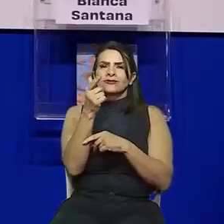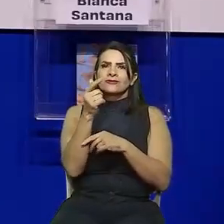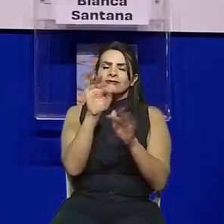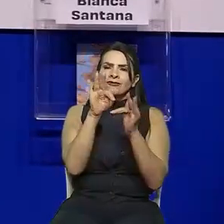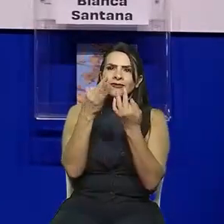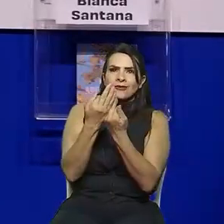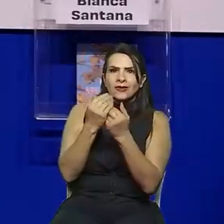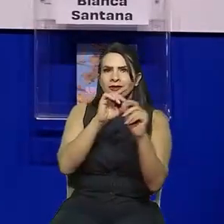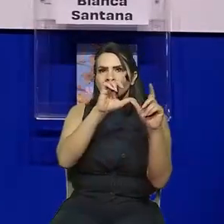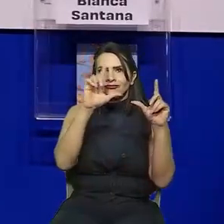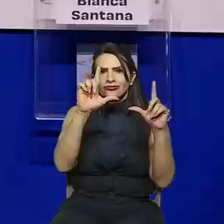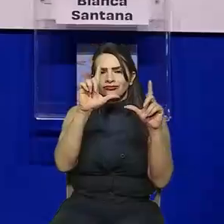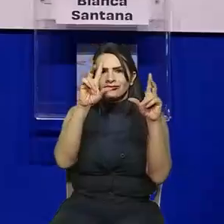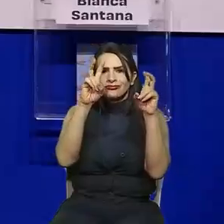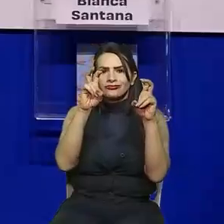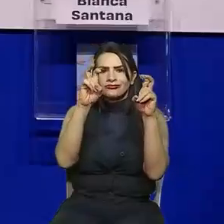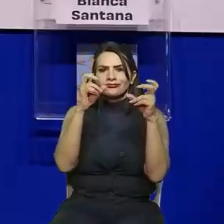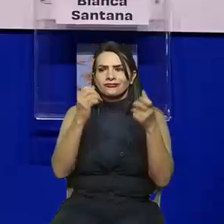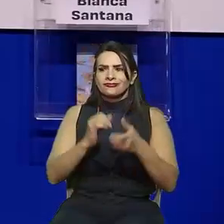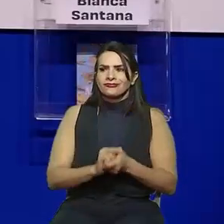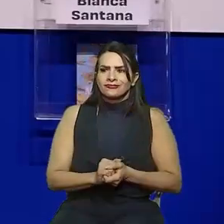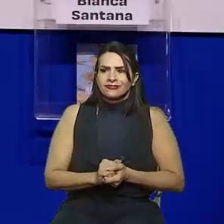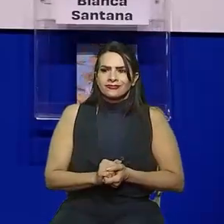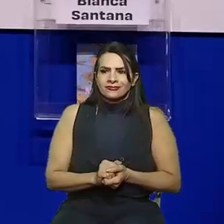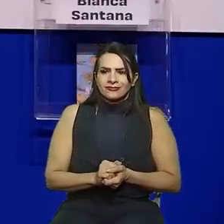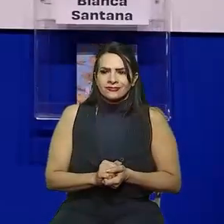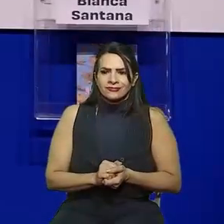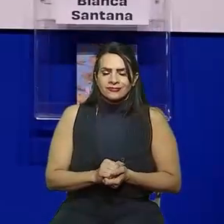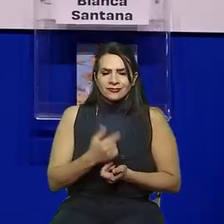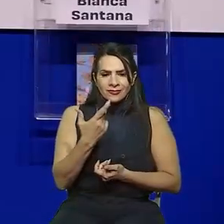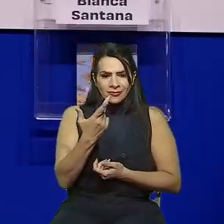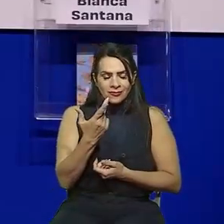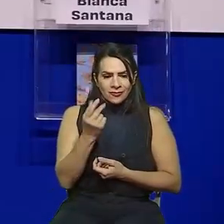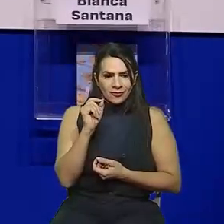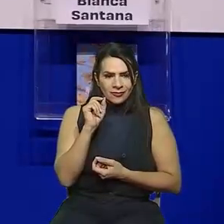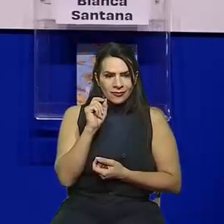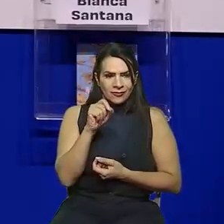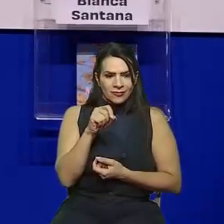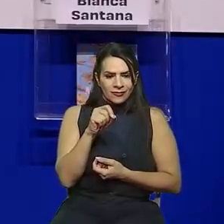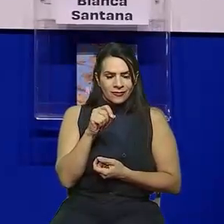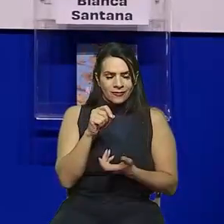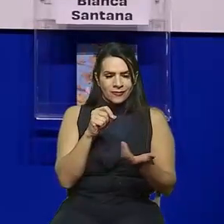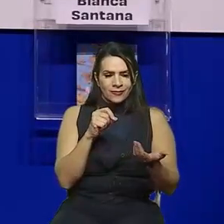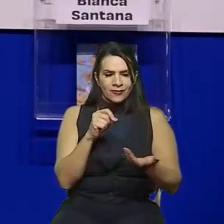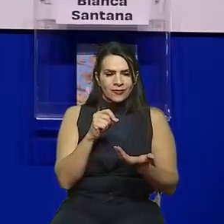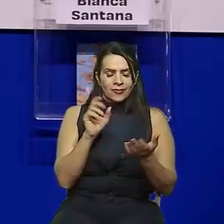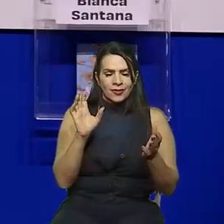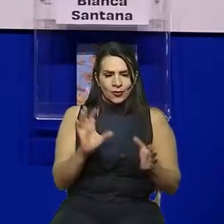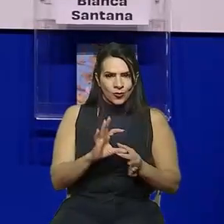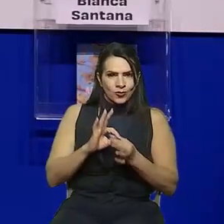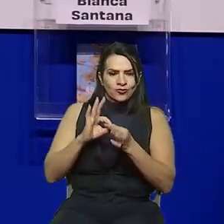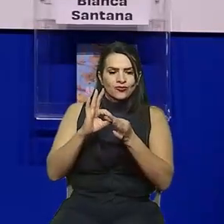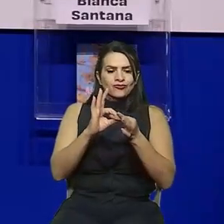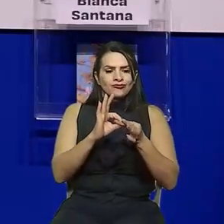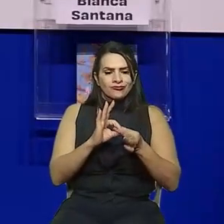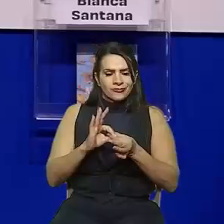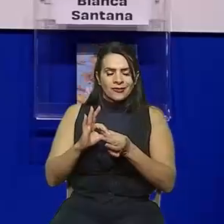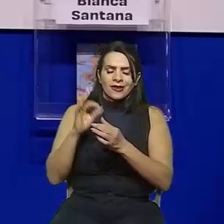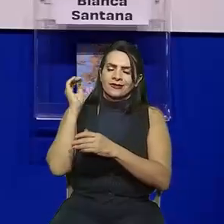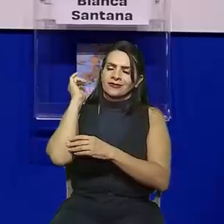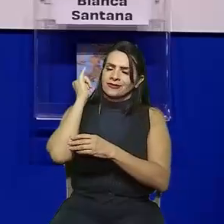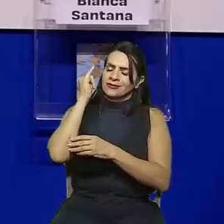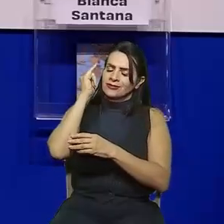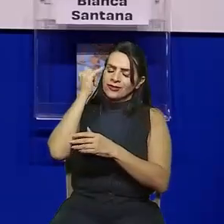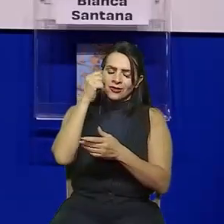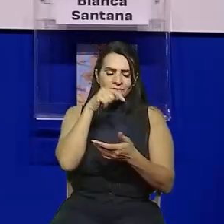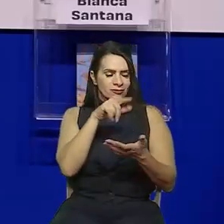Trato de Família. E foi isso que uniu as histórias do